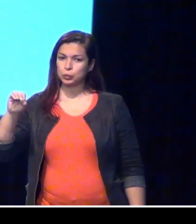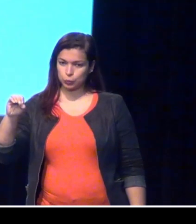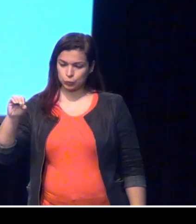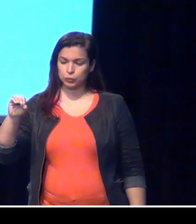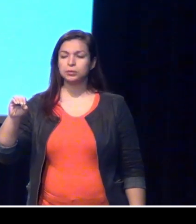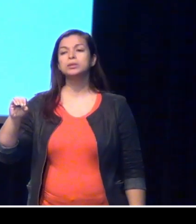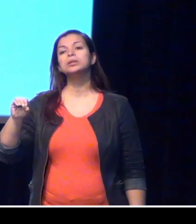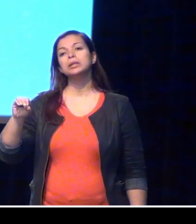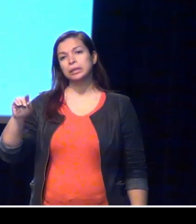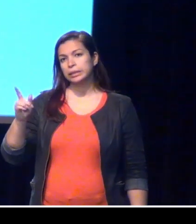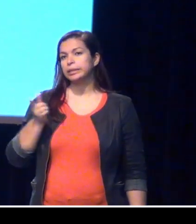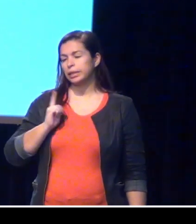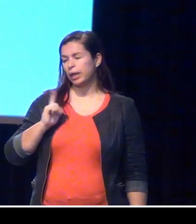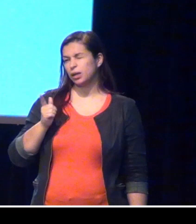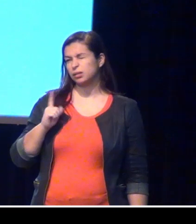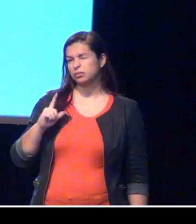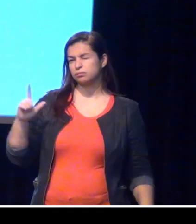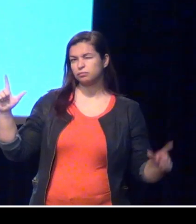mesmo assim, a gente ainda vai ter